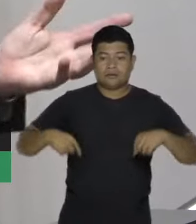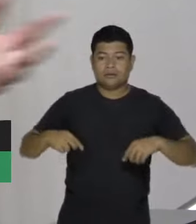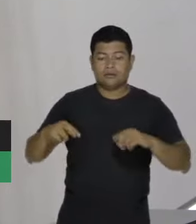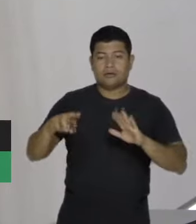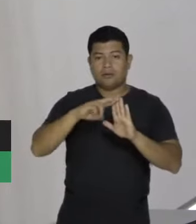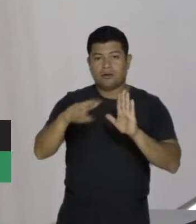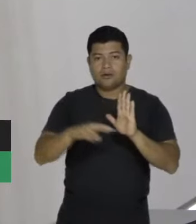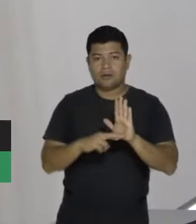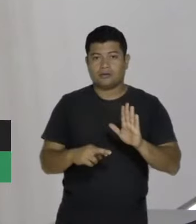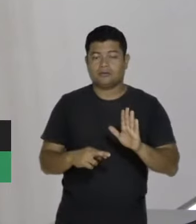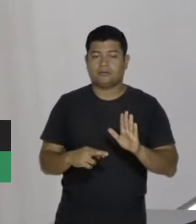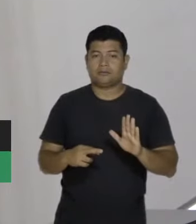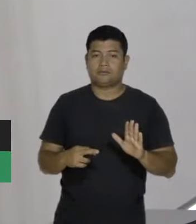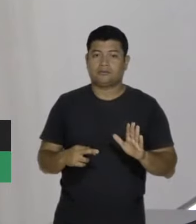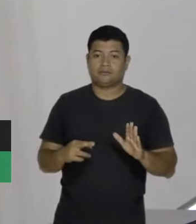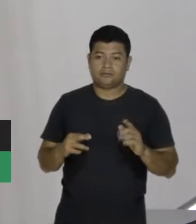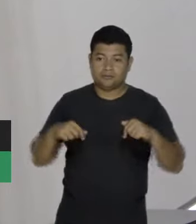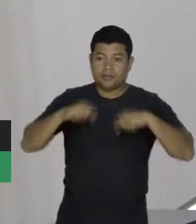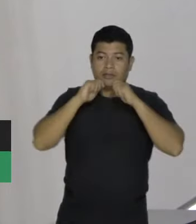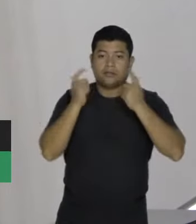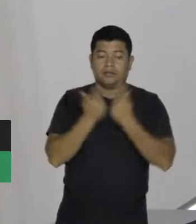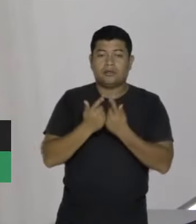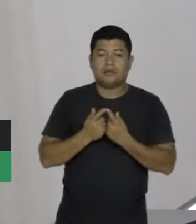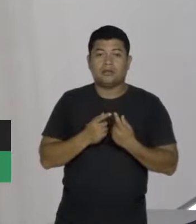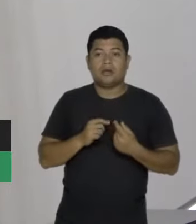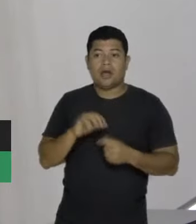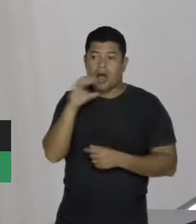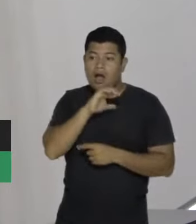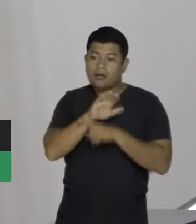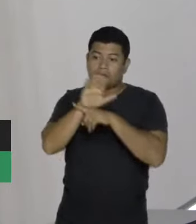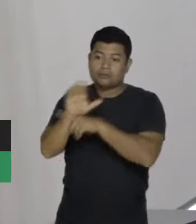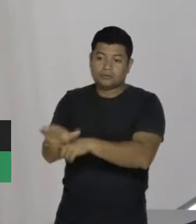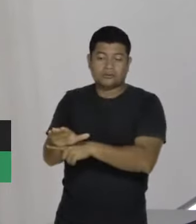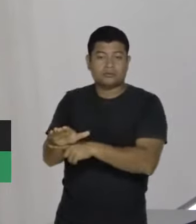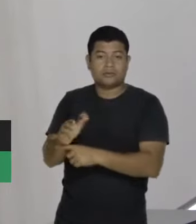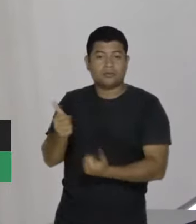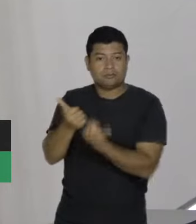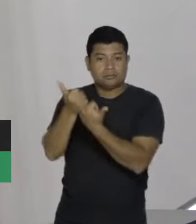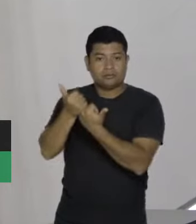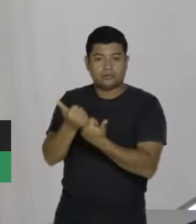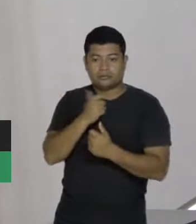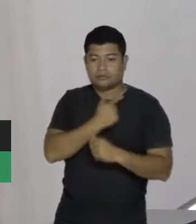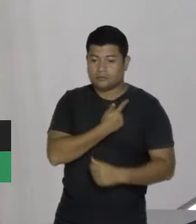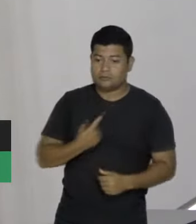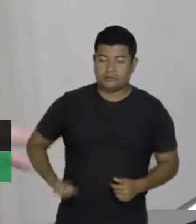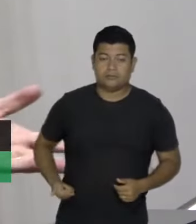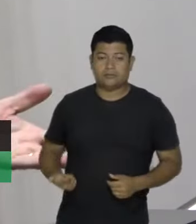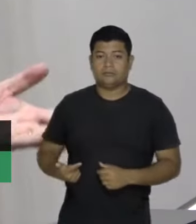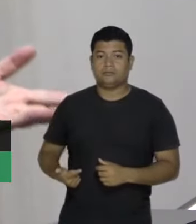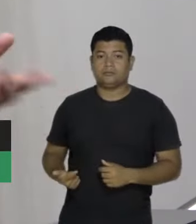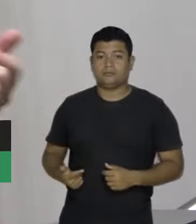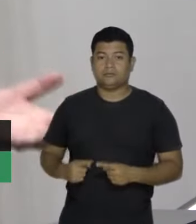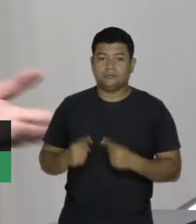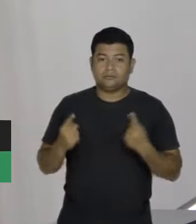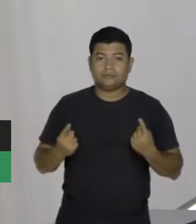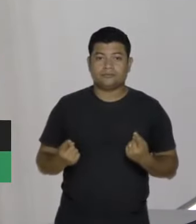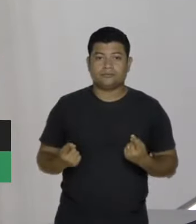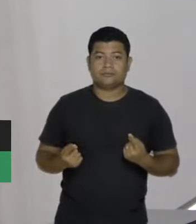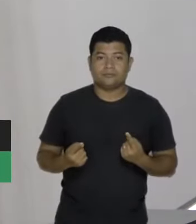dar todas as condições, como eu disse, ao governo que se inicia. Então,